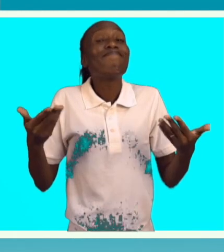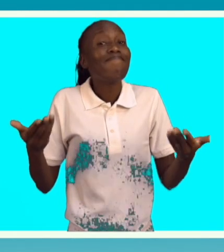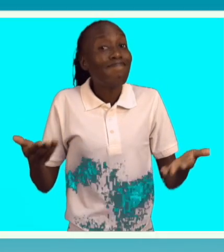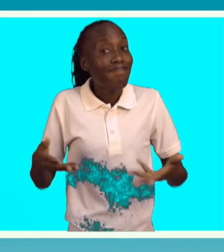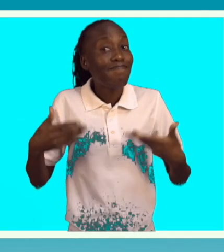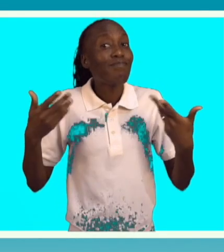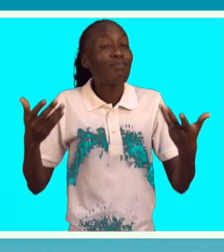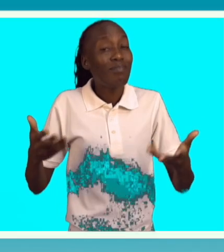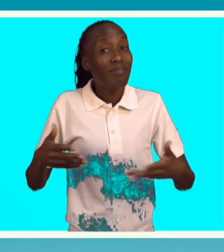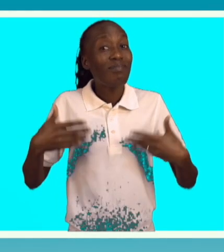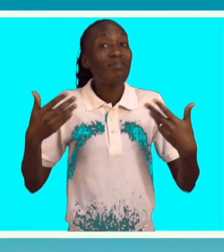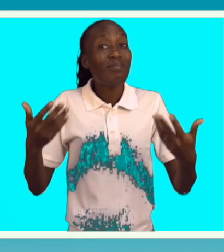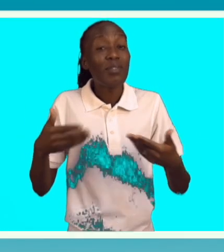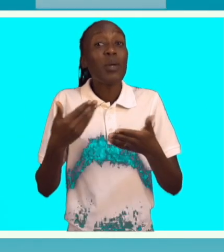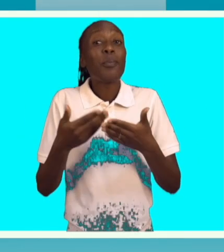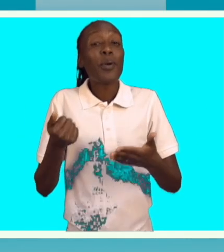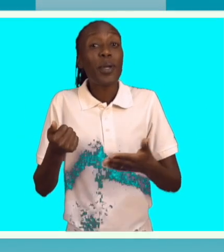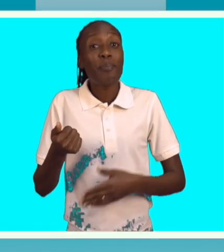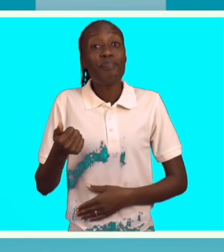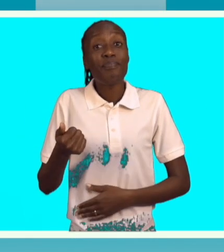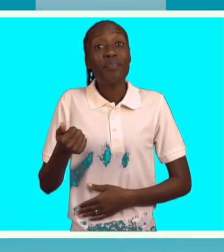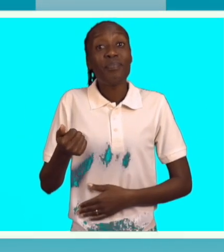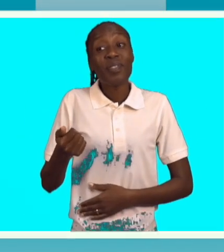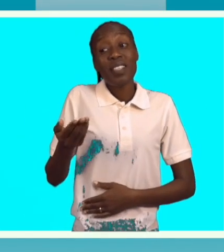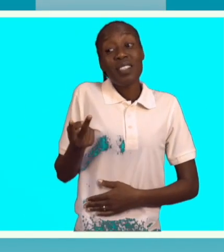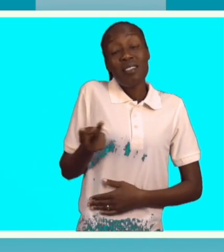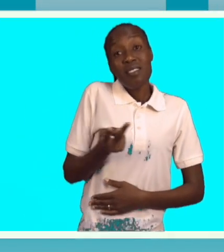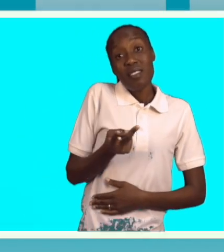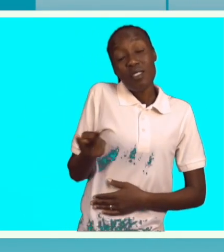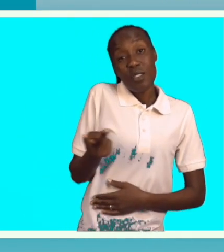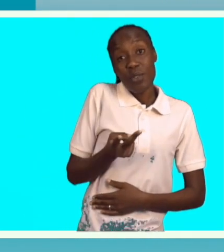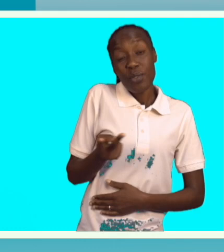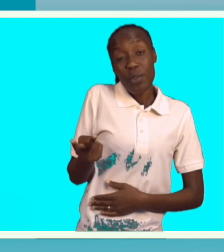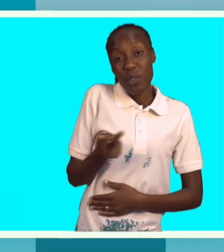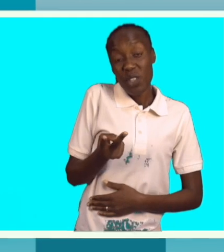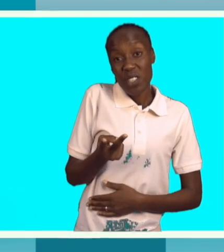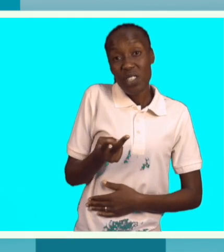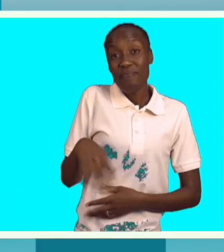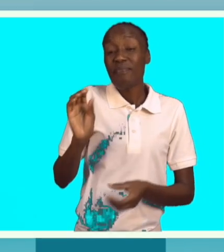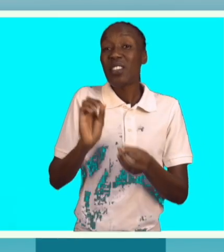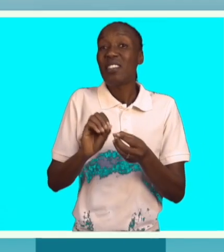uma sucessão de